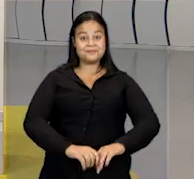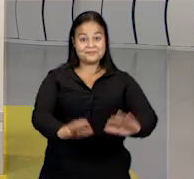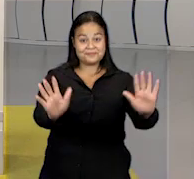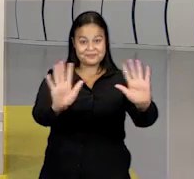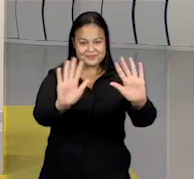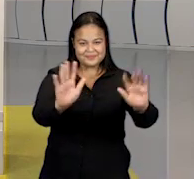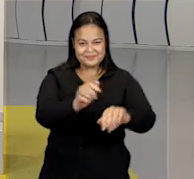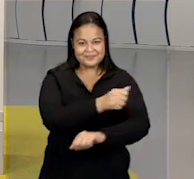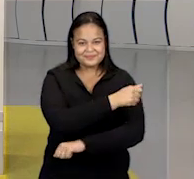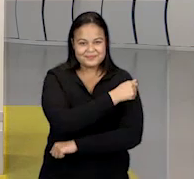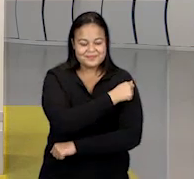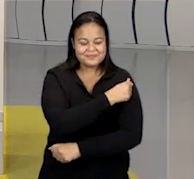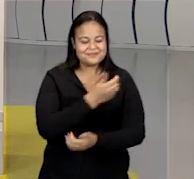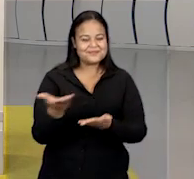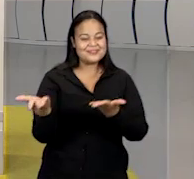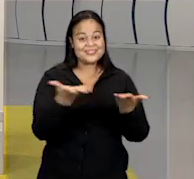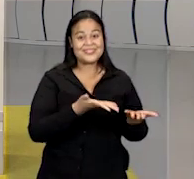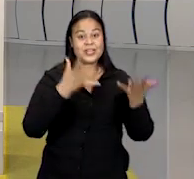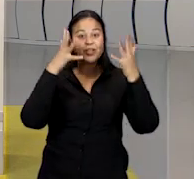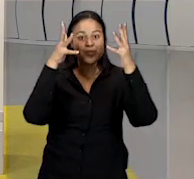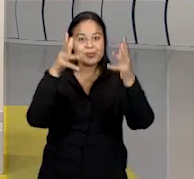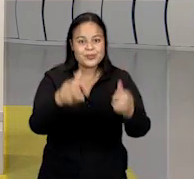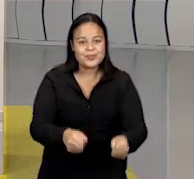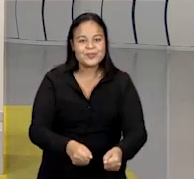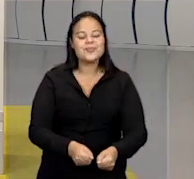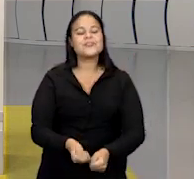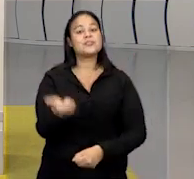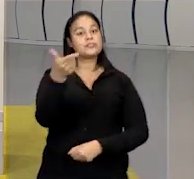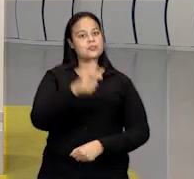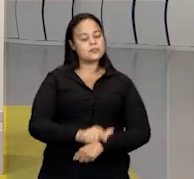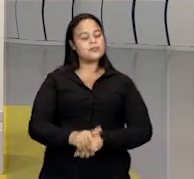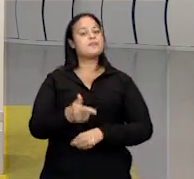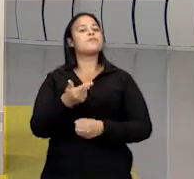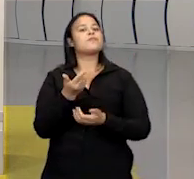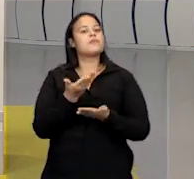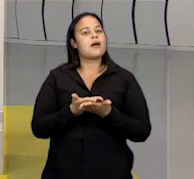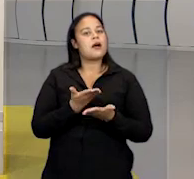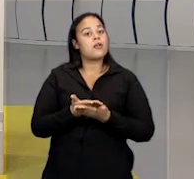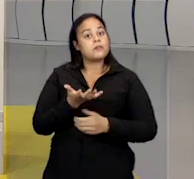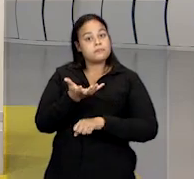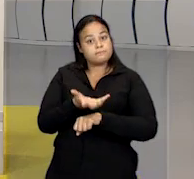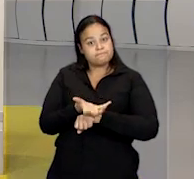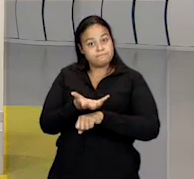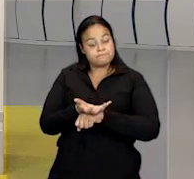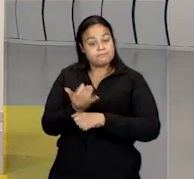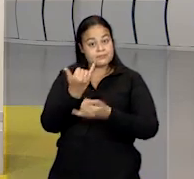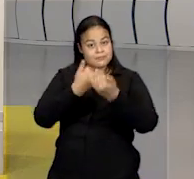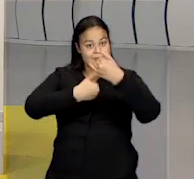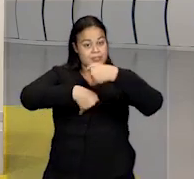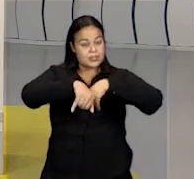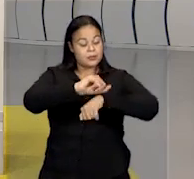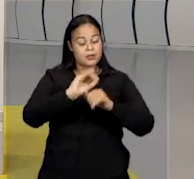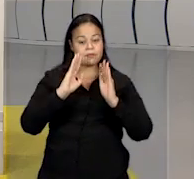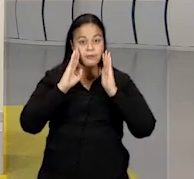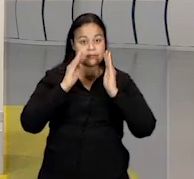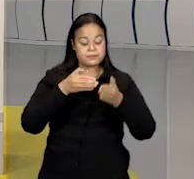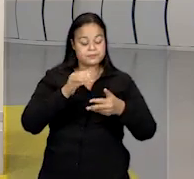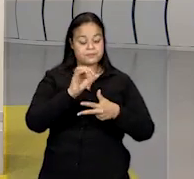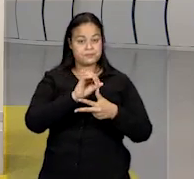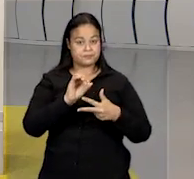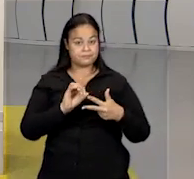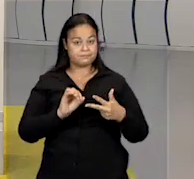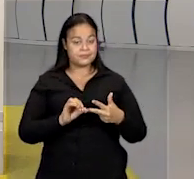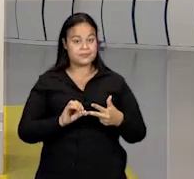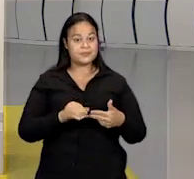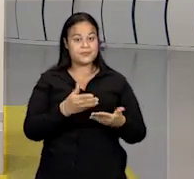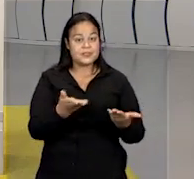Olá, estudantes, sejam todos muito bem-vindos a mais uma aula de Química para o Enem. Você, educando do ensino médio